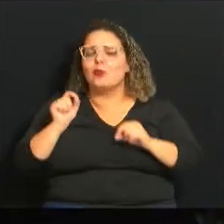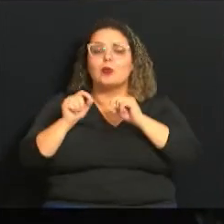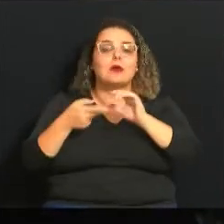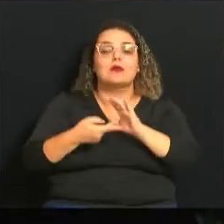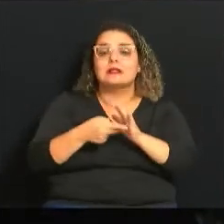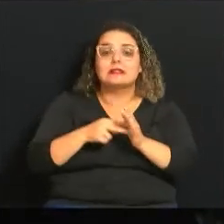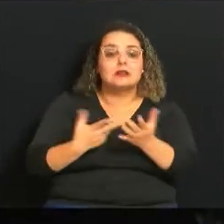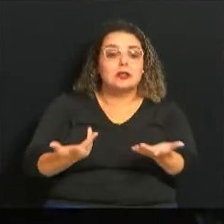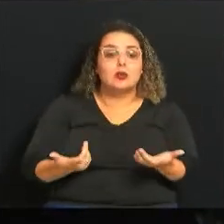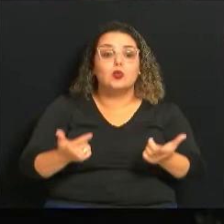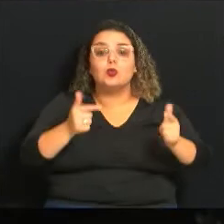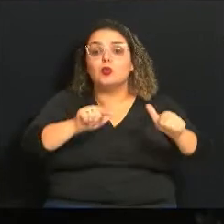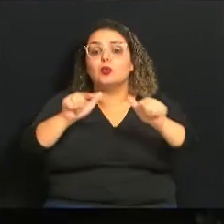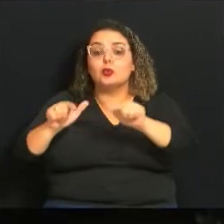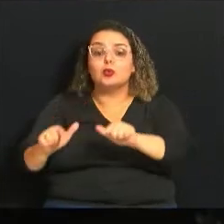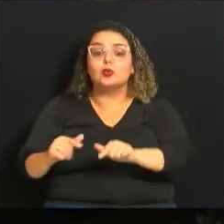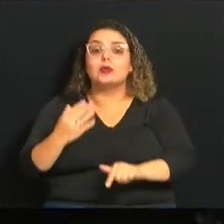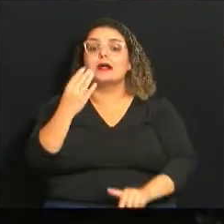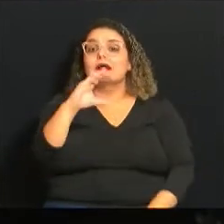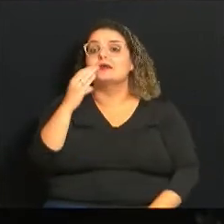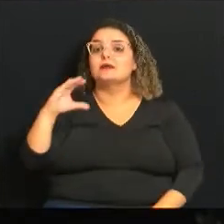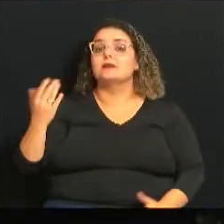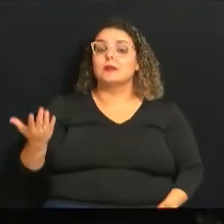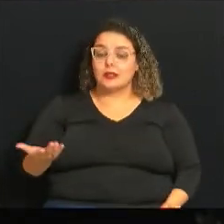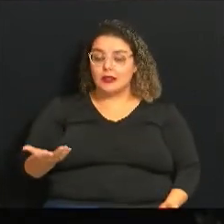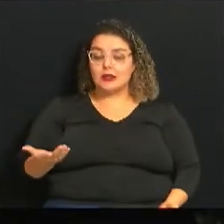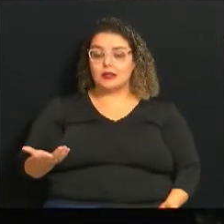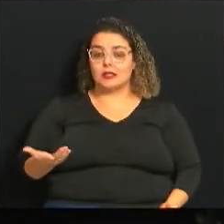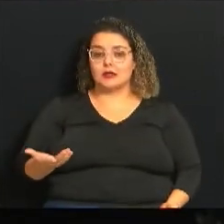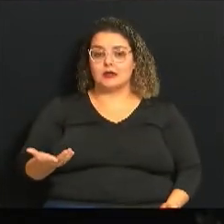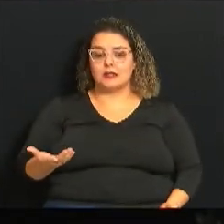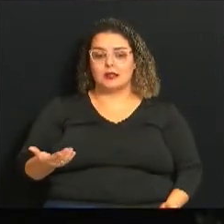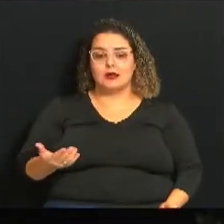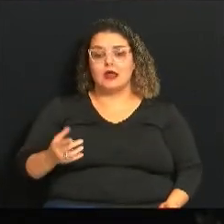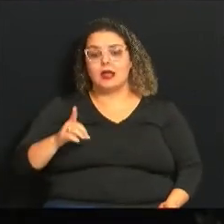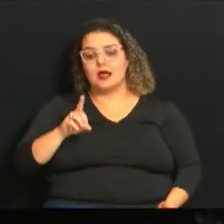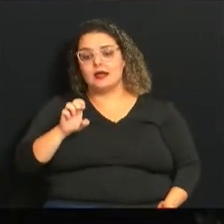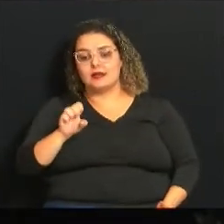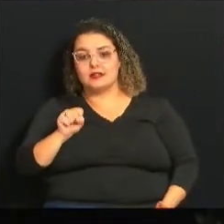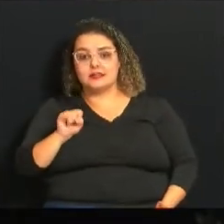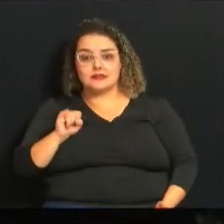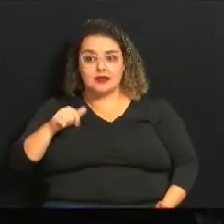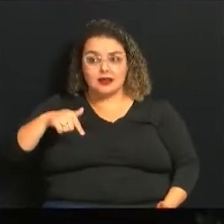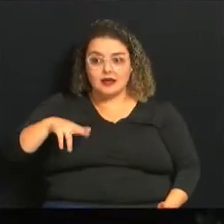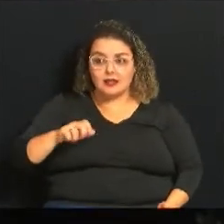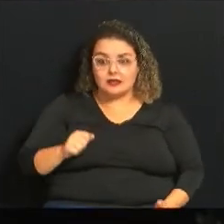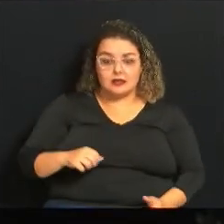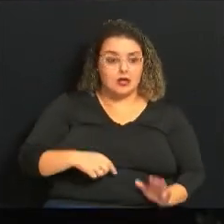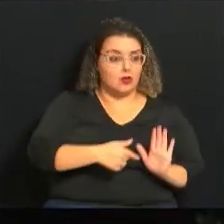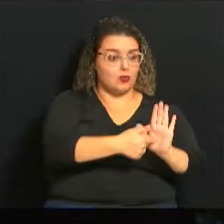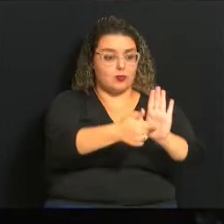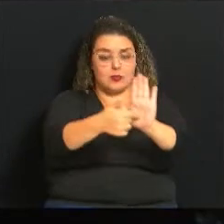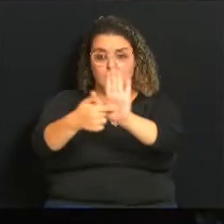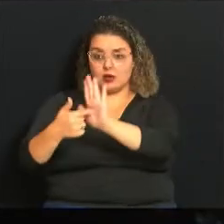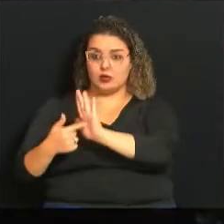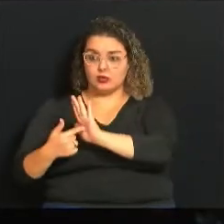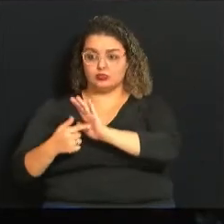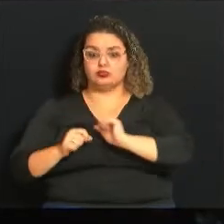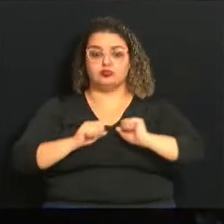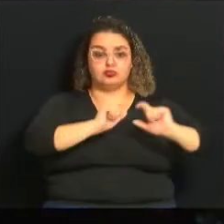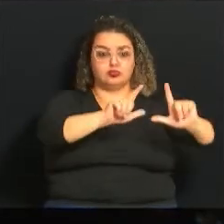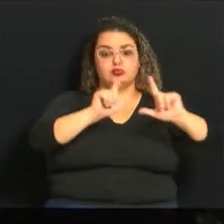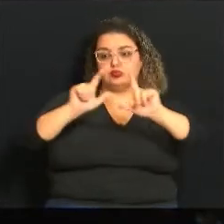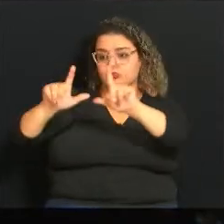estar vinculada. Era uma peça de design, era uma peça para uma exposição, era uma peça para um livro, tudo isso